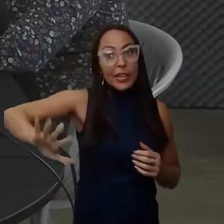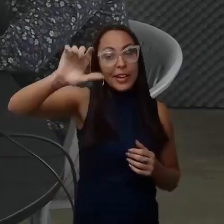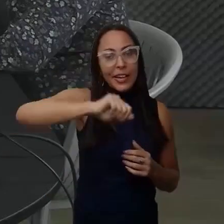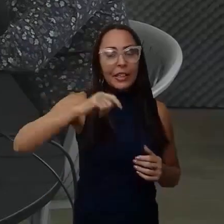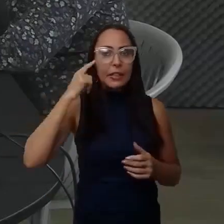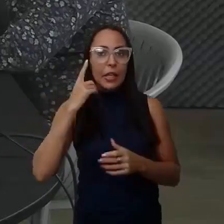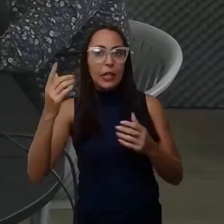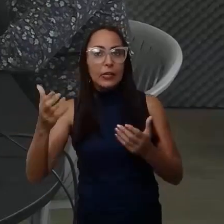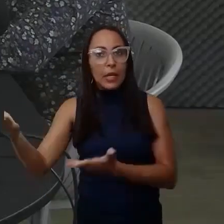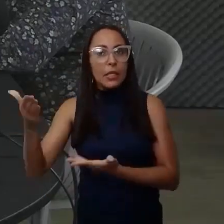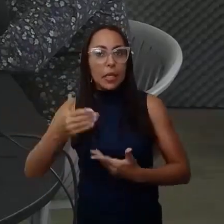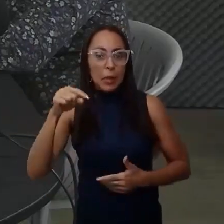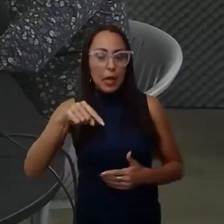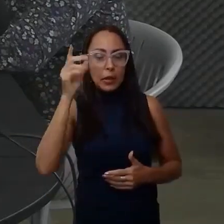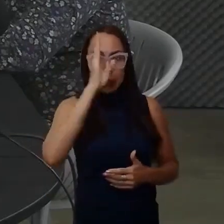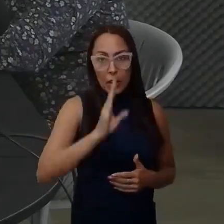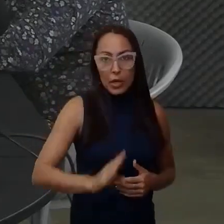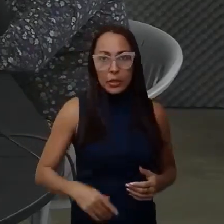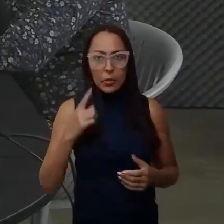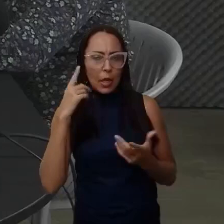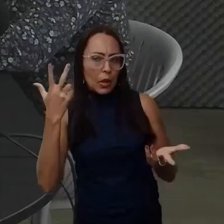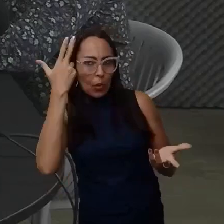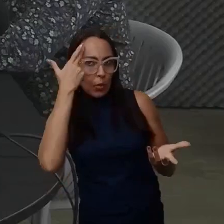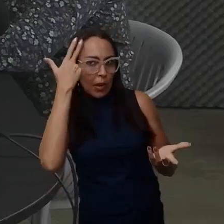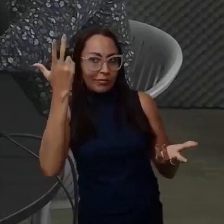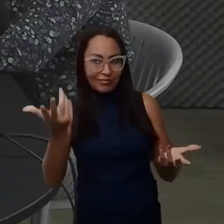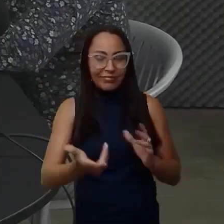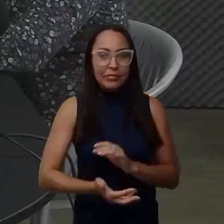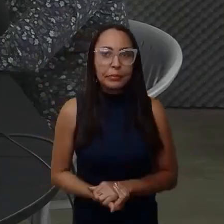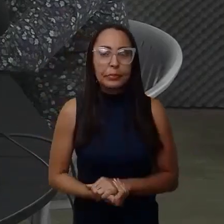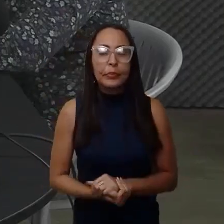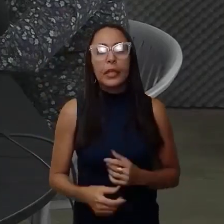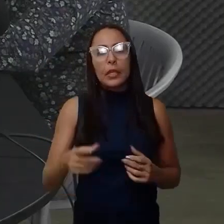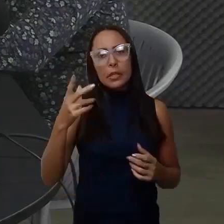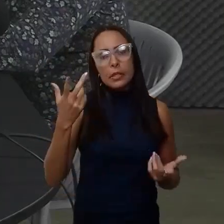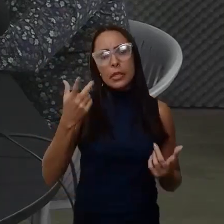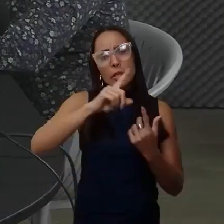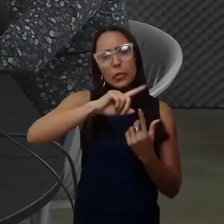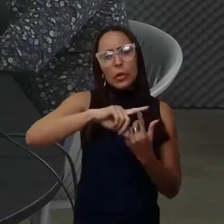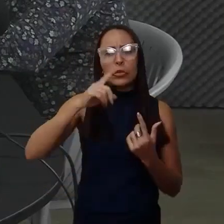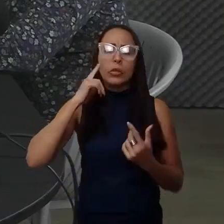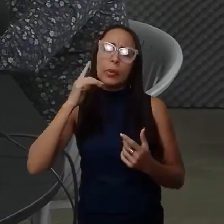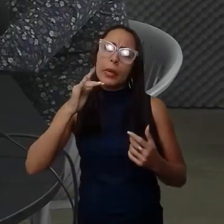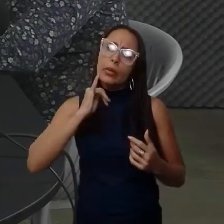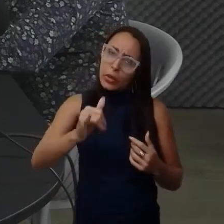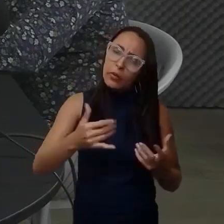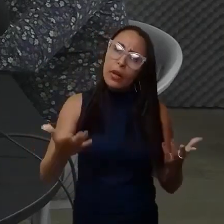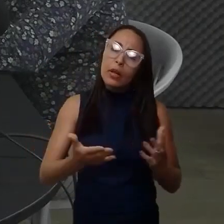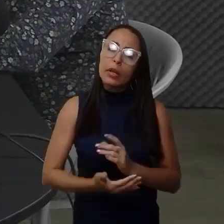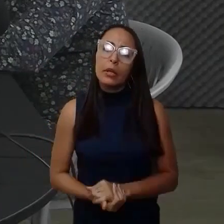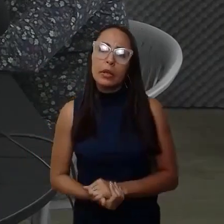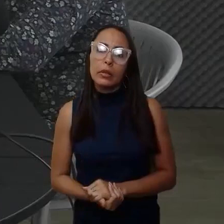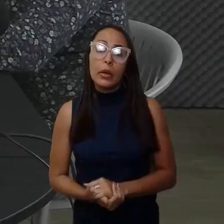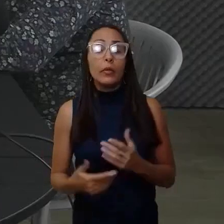teve que receber aqui no Brasil, porque isso era muito comum. Então era esse tipo de questionamento que eu ia fazendo, dizendo, minha gente,